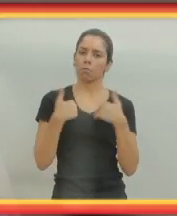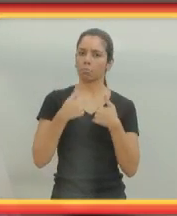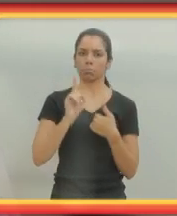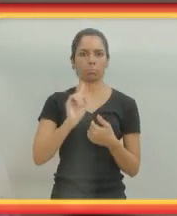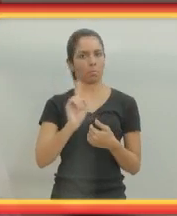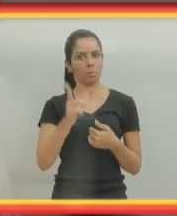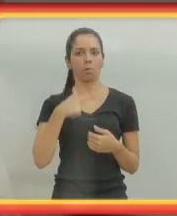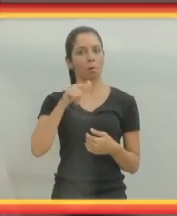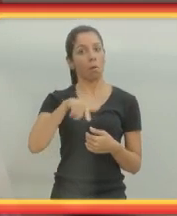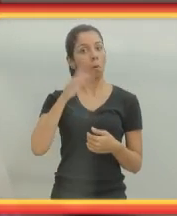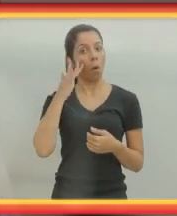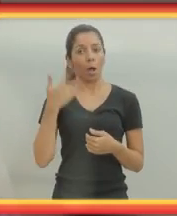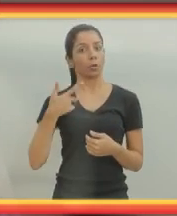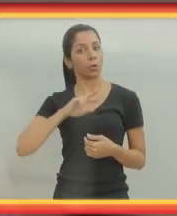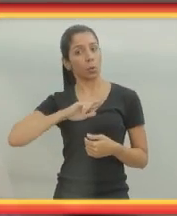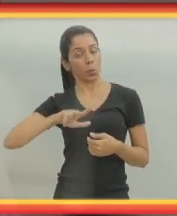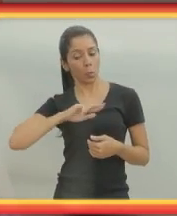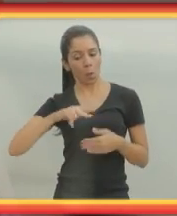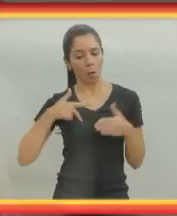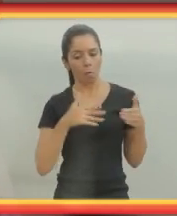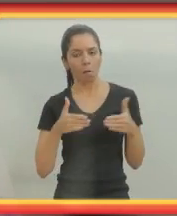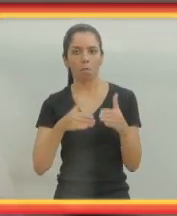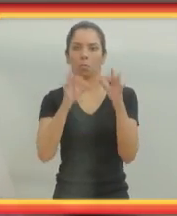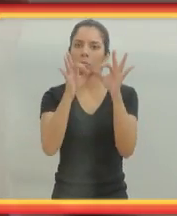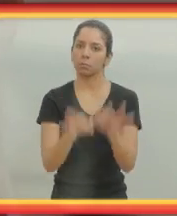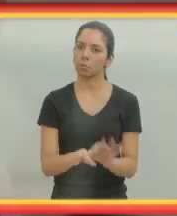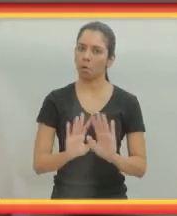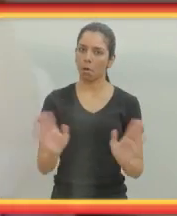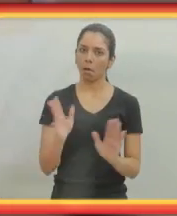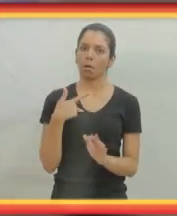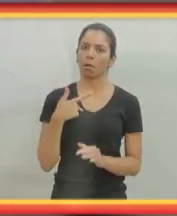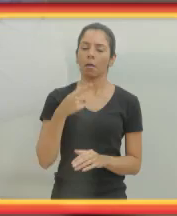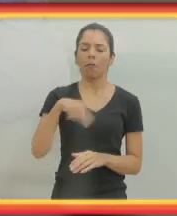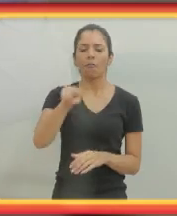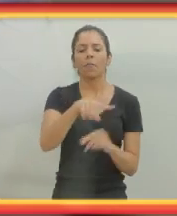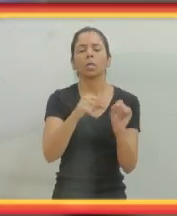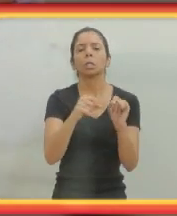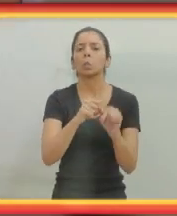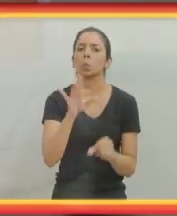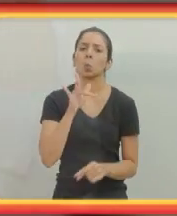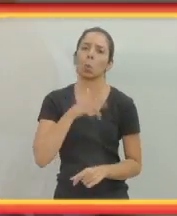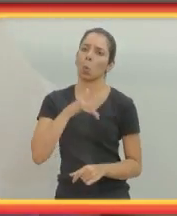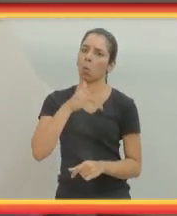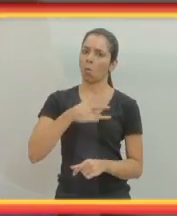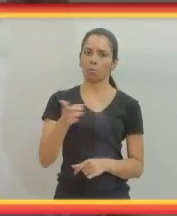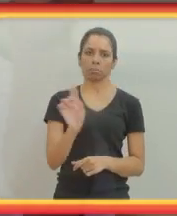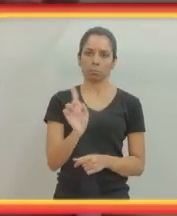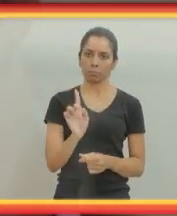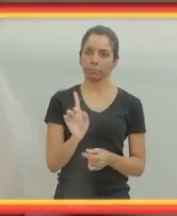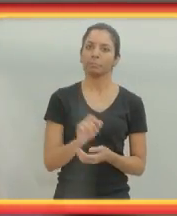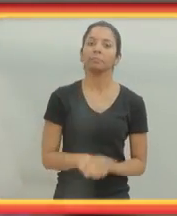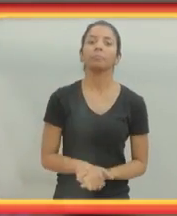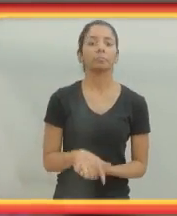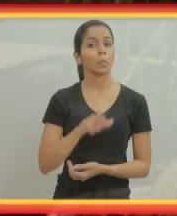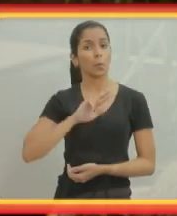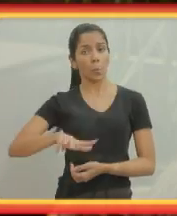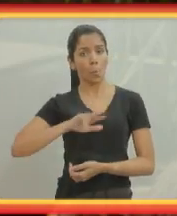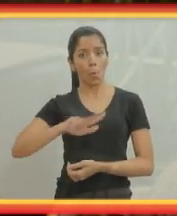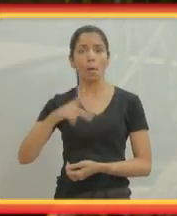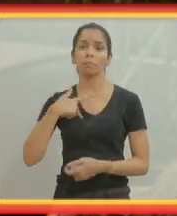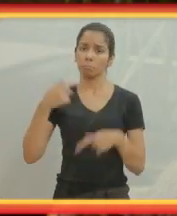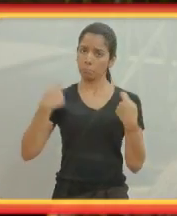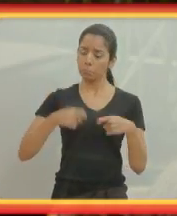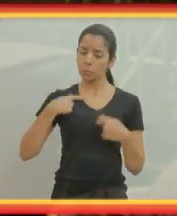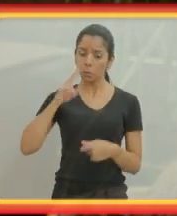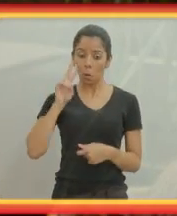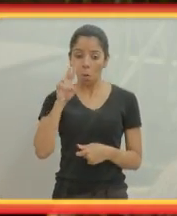que seja esse o caminho, vamos dizer assim, criterioso, torná-los vítimas, né? Não é